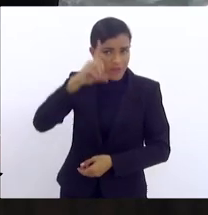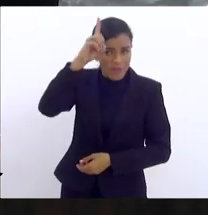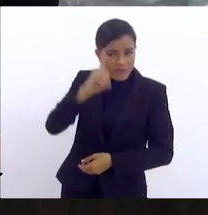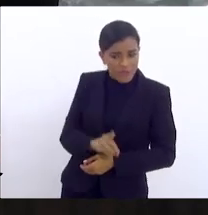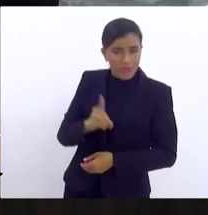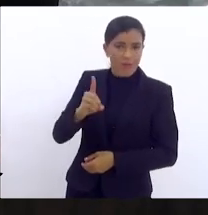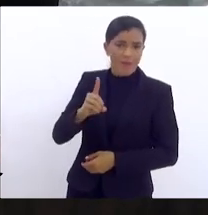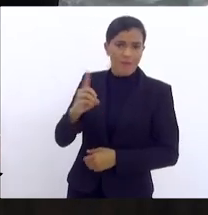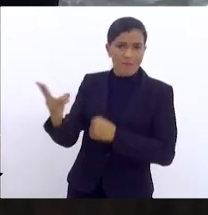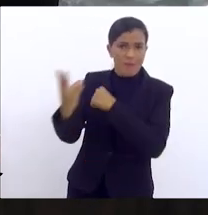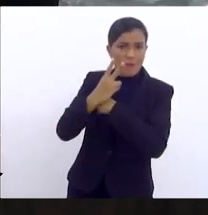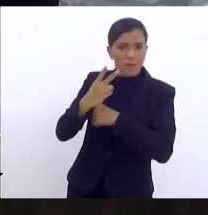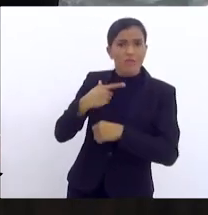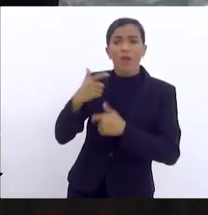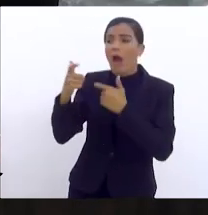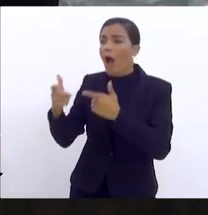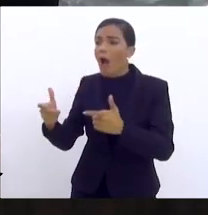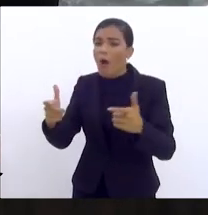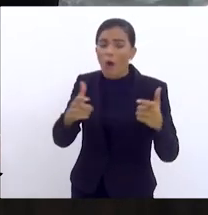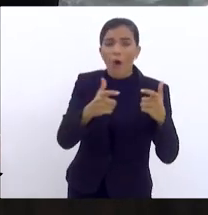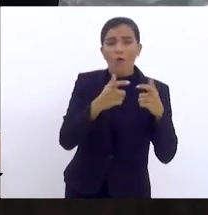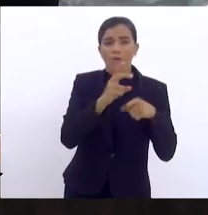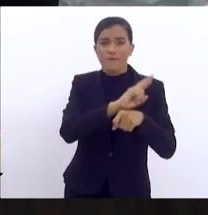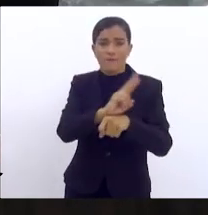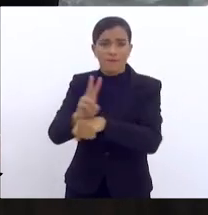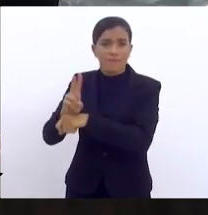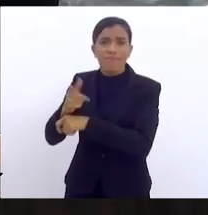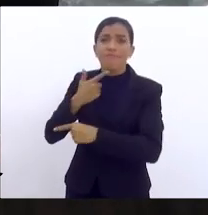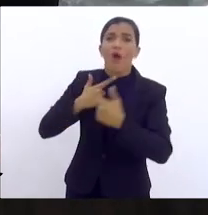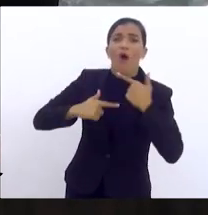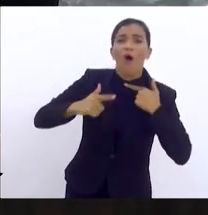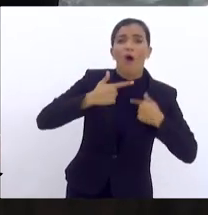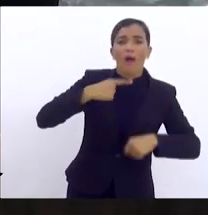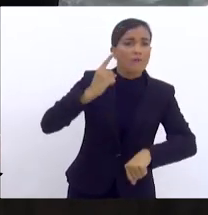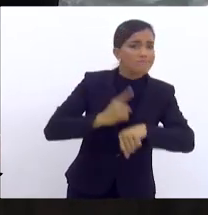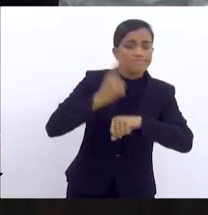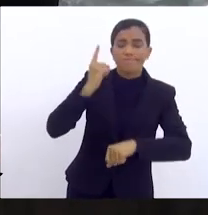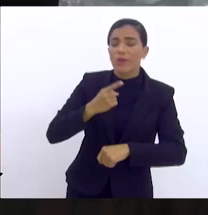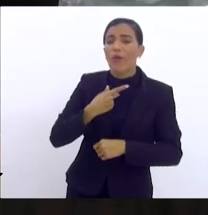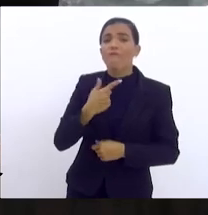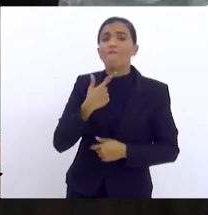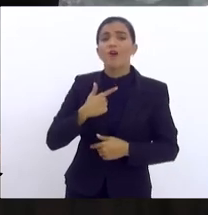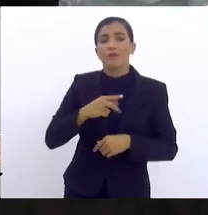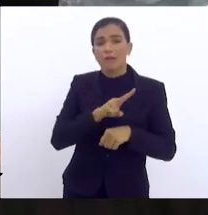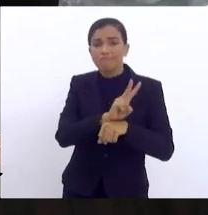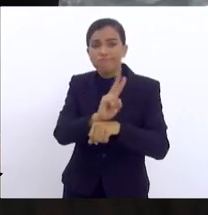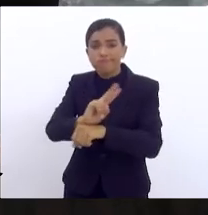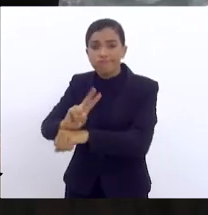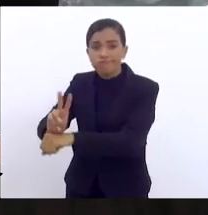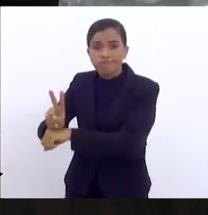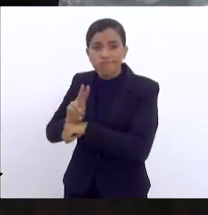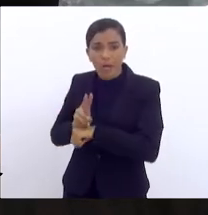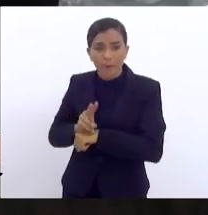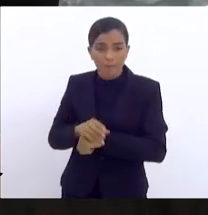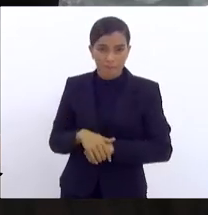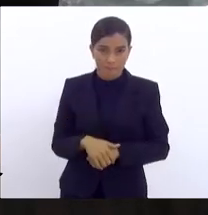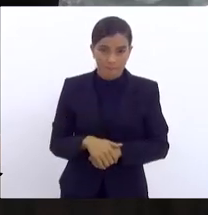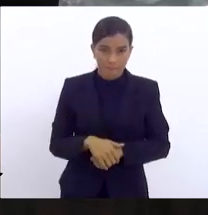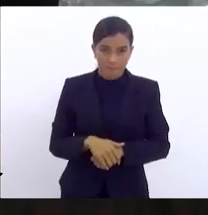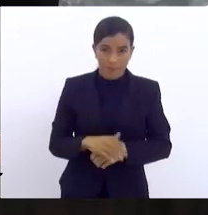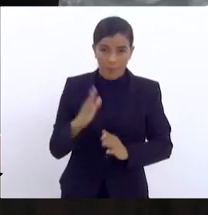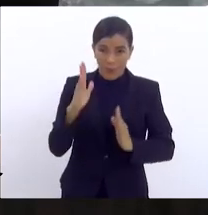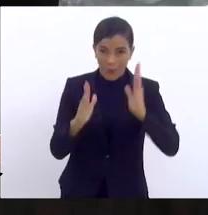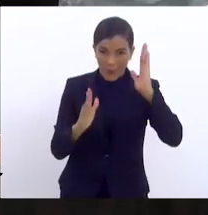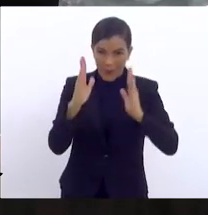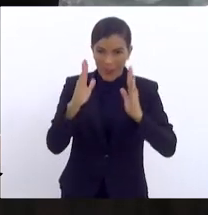direito de ir fiscalizar onde for e ir aonde eu bem entender porque é uma vergonha Coronel Dantas na campanha